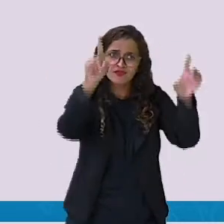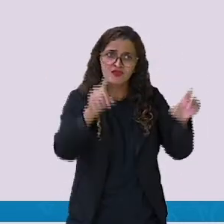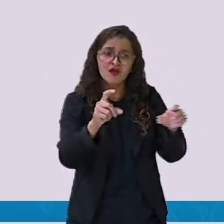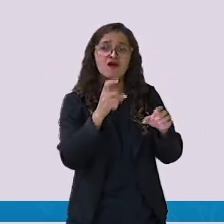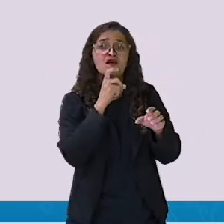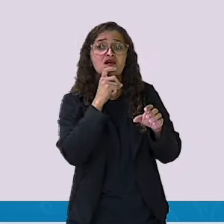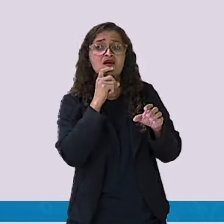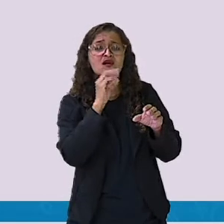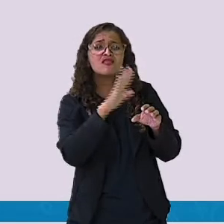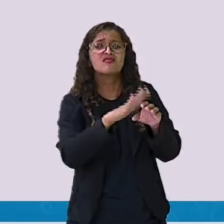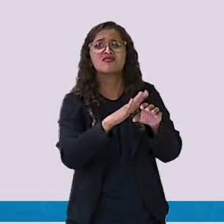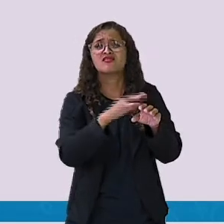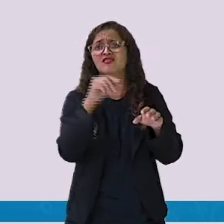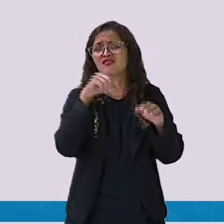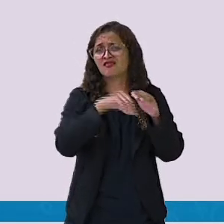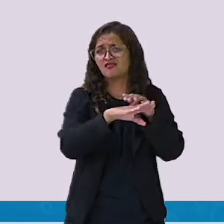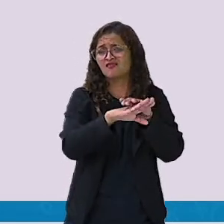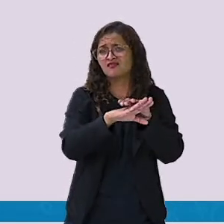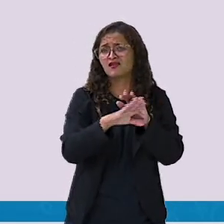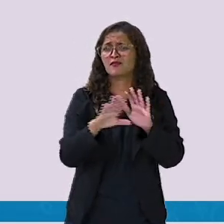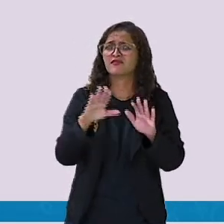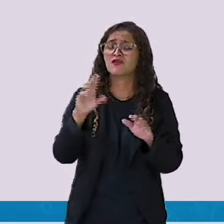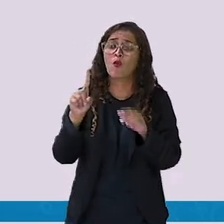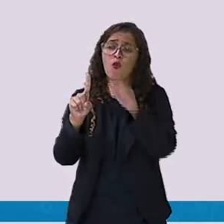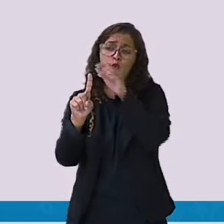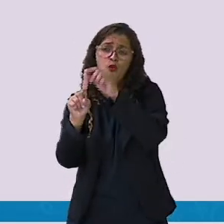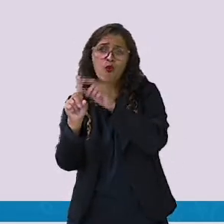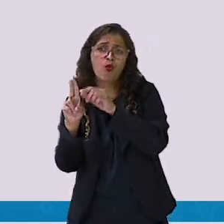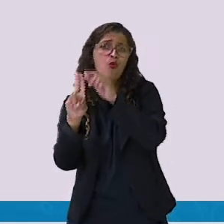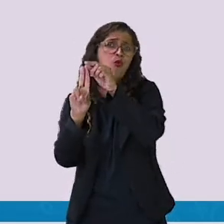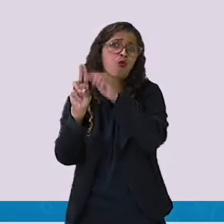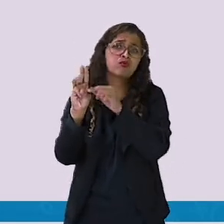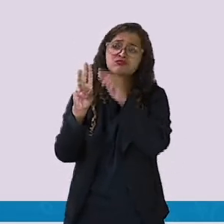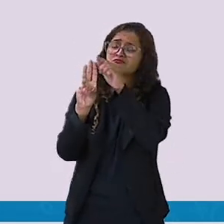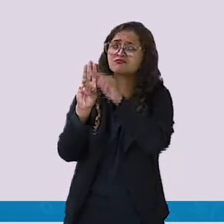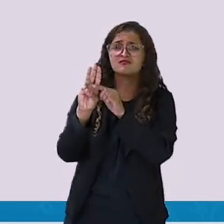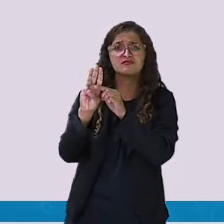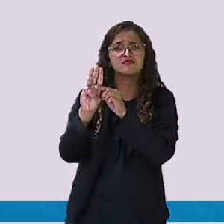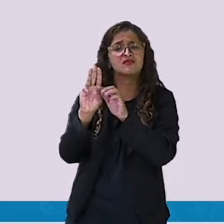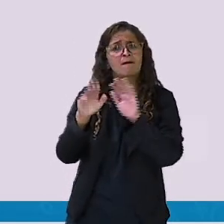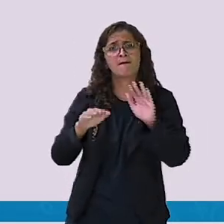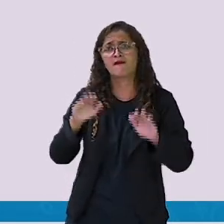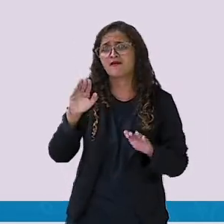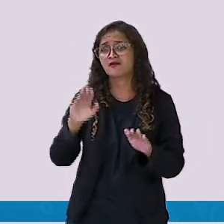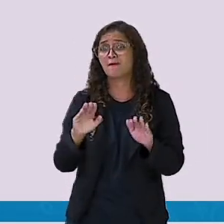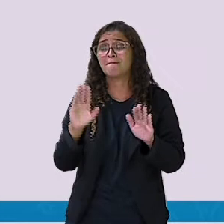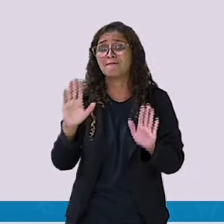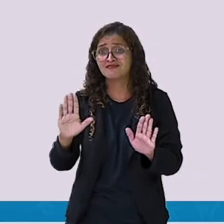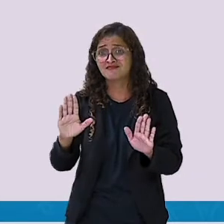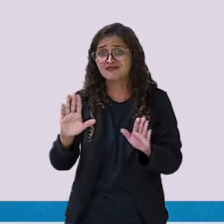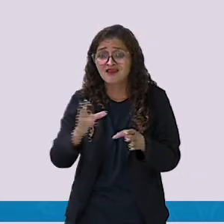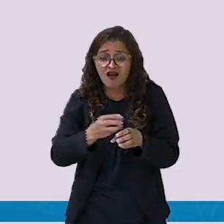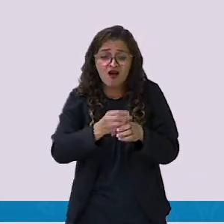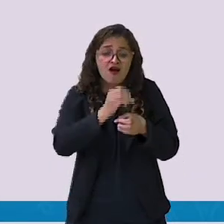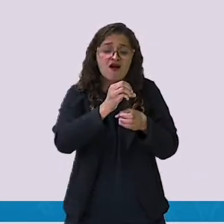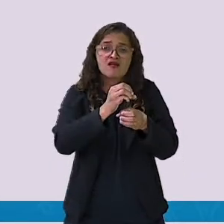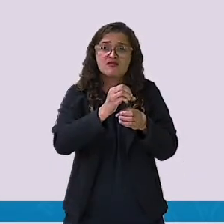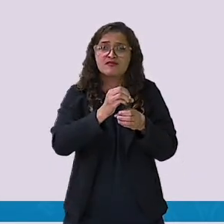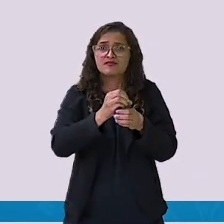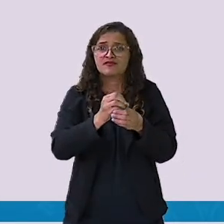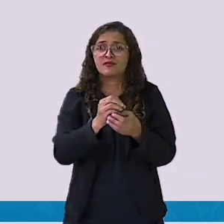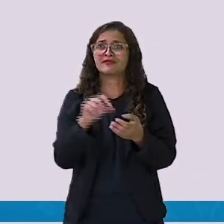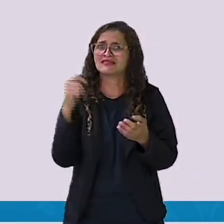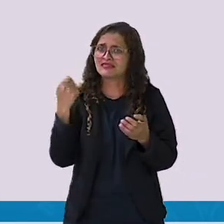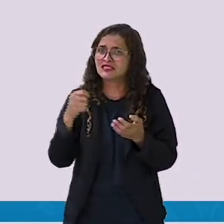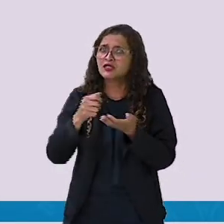ele ainda dura ali alguns meses. Abriu, acabou. É 1 a 2 dias. E olhe lá se não for no mesmo